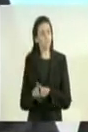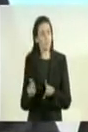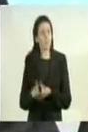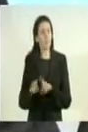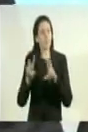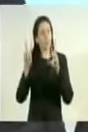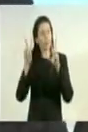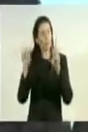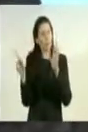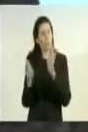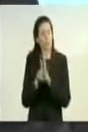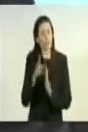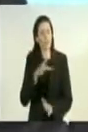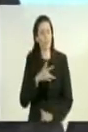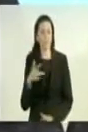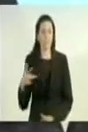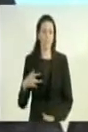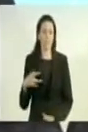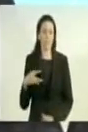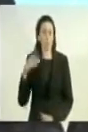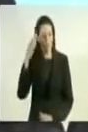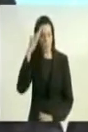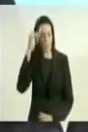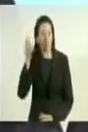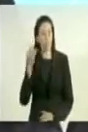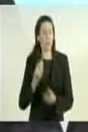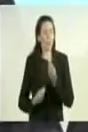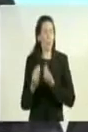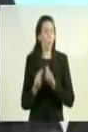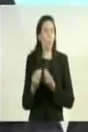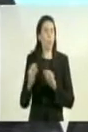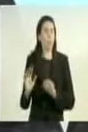alta complexidade. E aí eu lembro, o